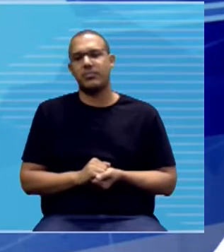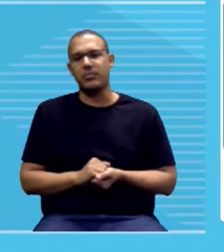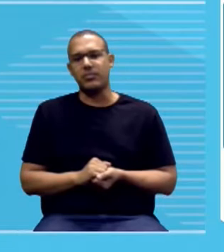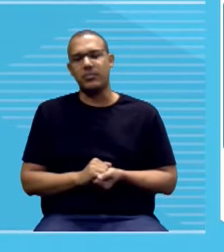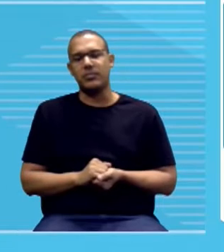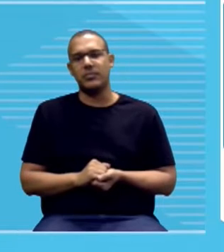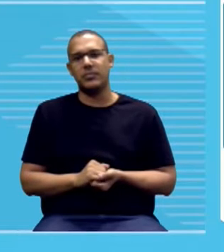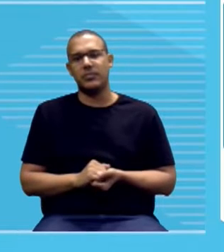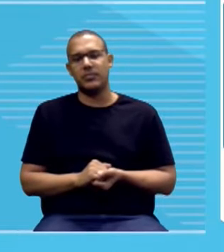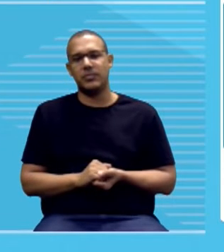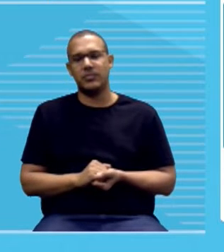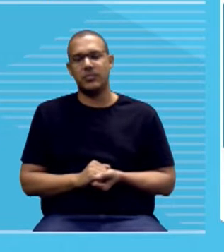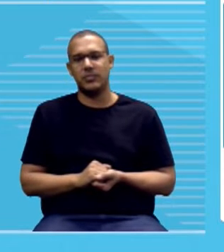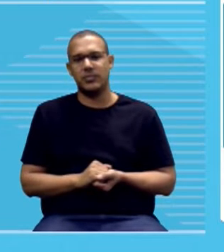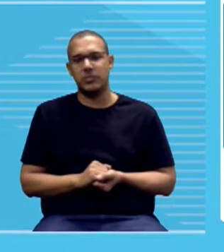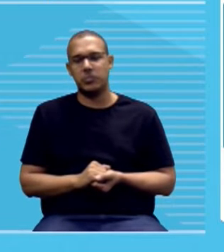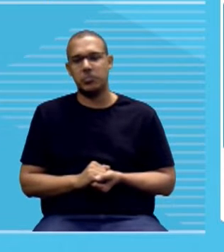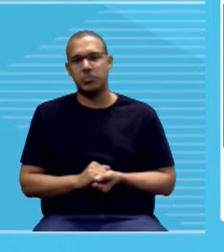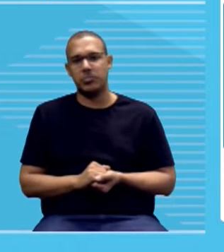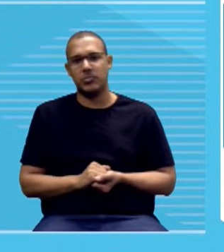conversar.